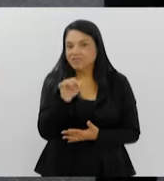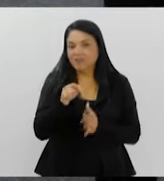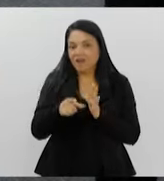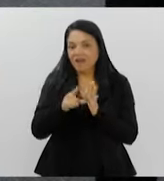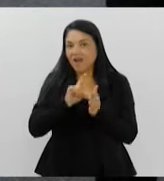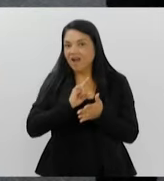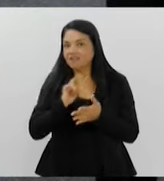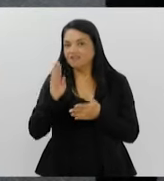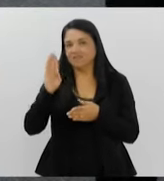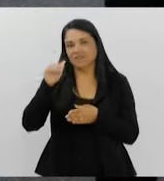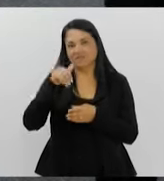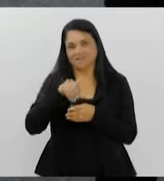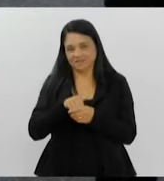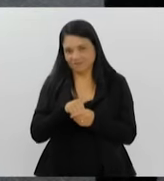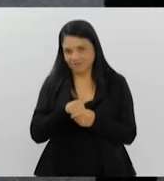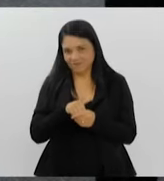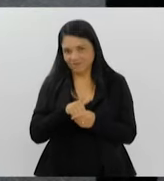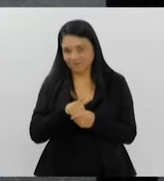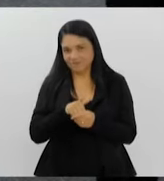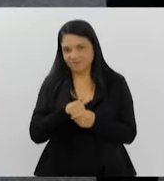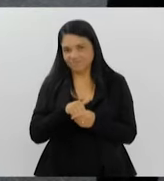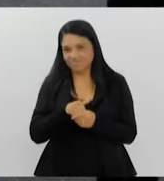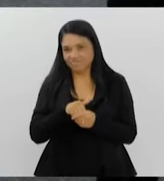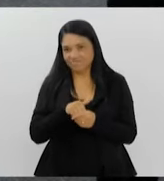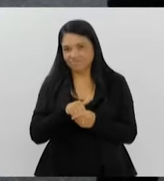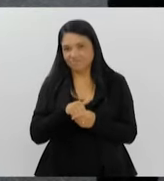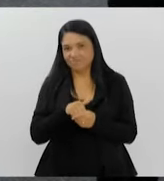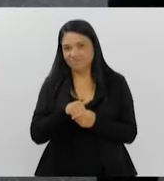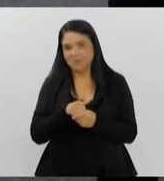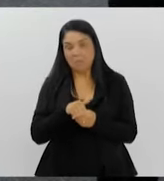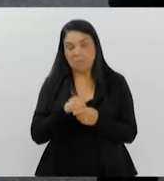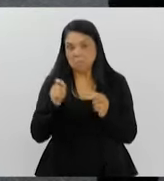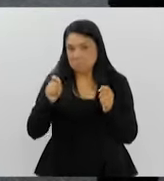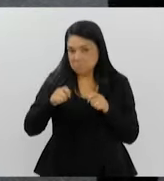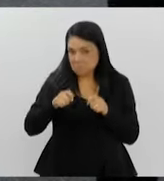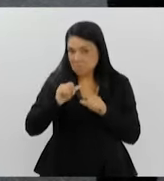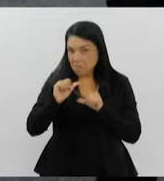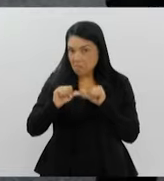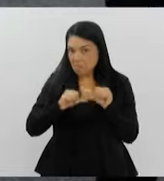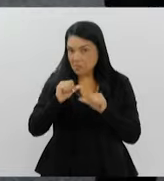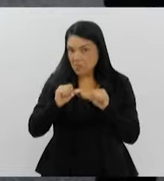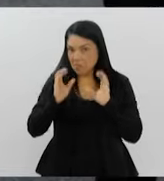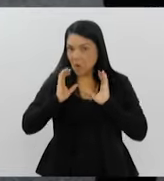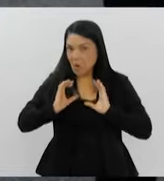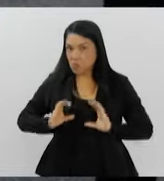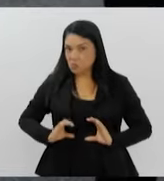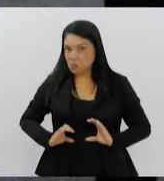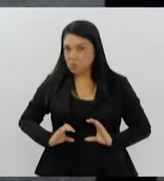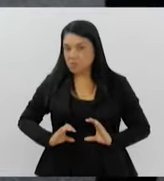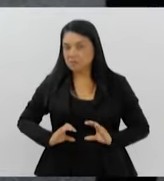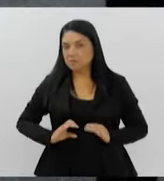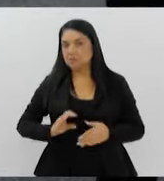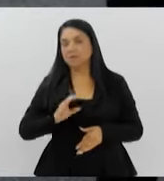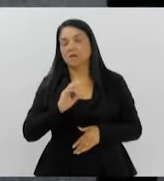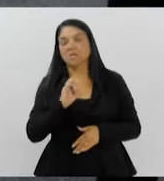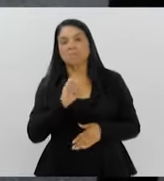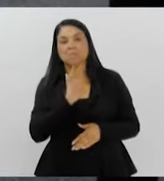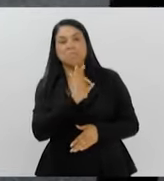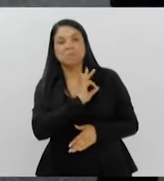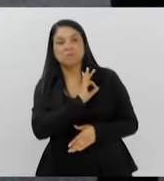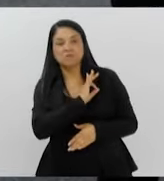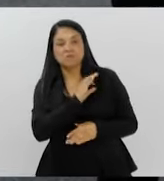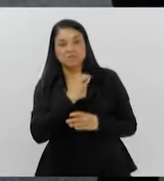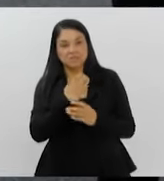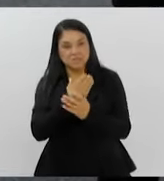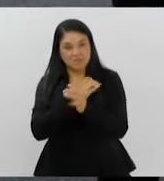eleições como fosse possível também mudar uma conduta de da Polícia Civil de 30